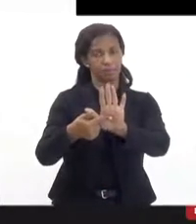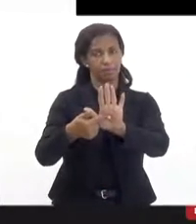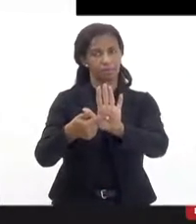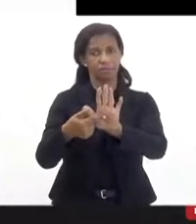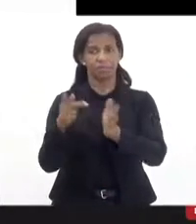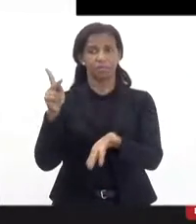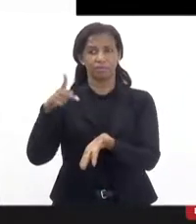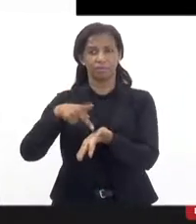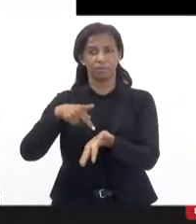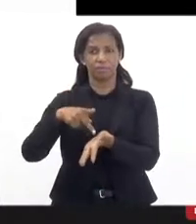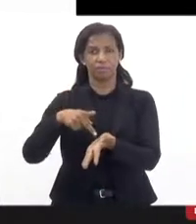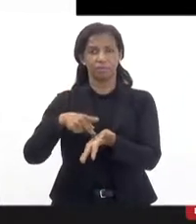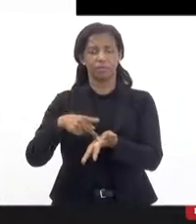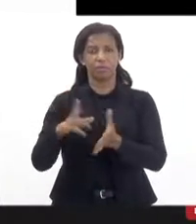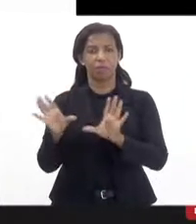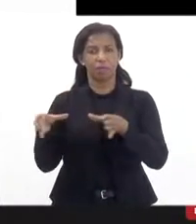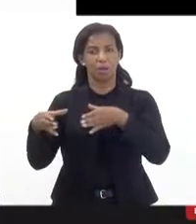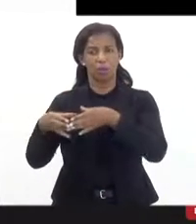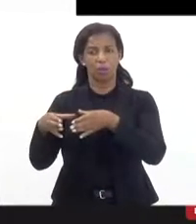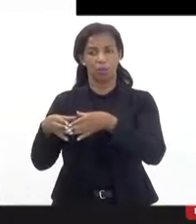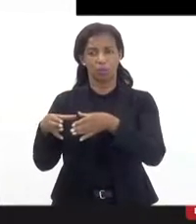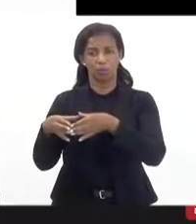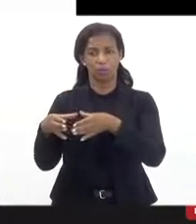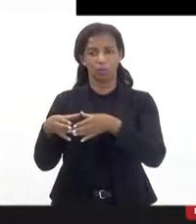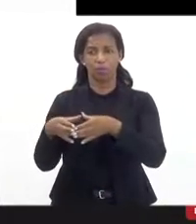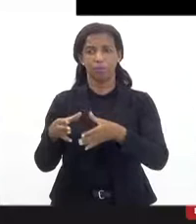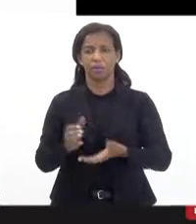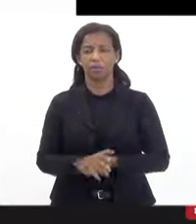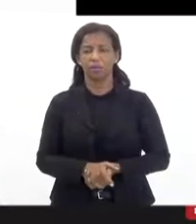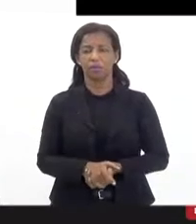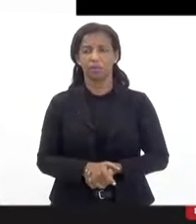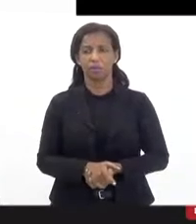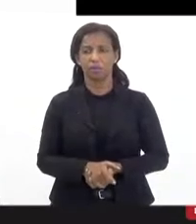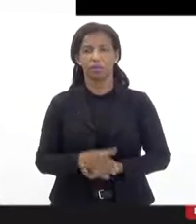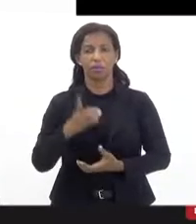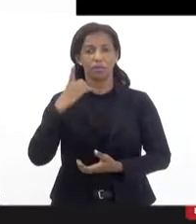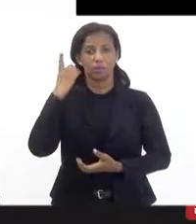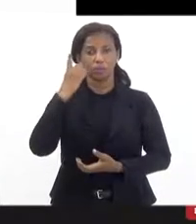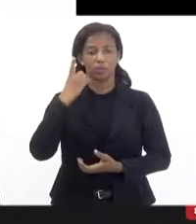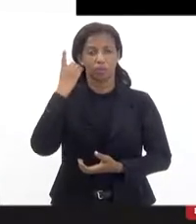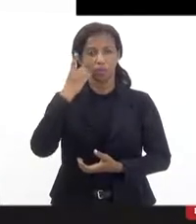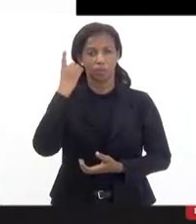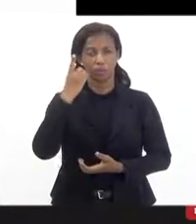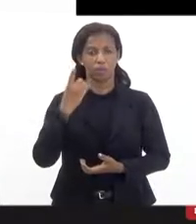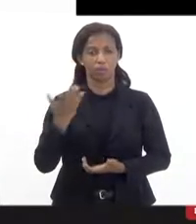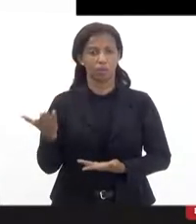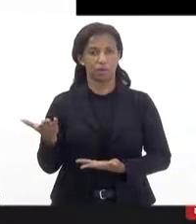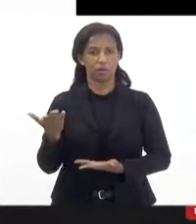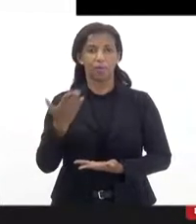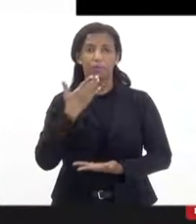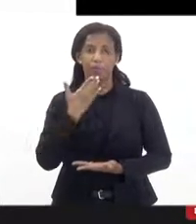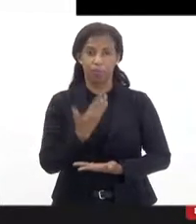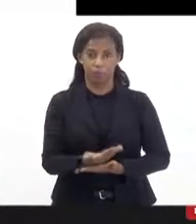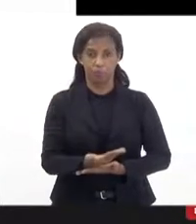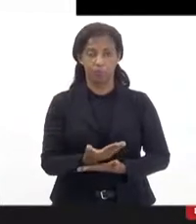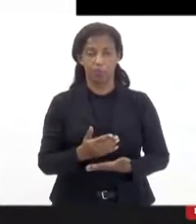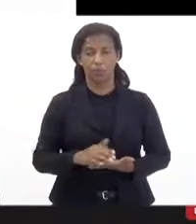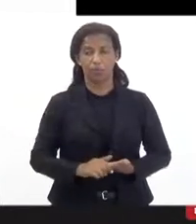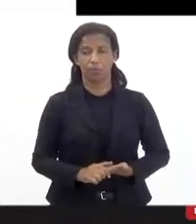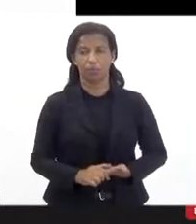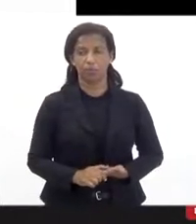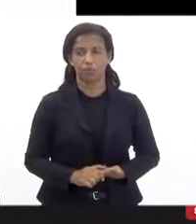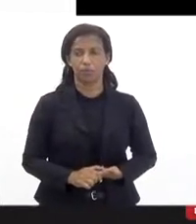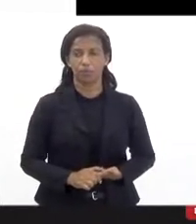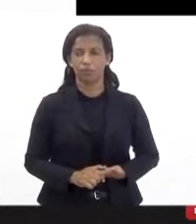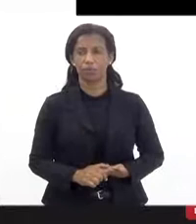apresentação origina da comissão de qual o deputado pediu